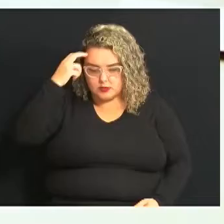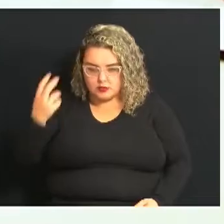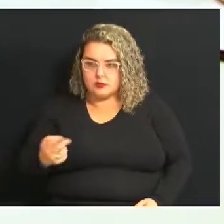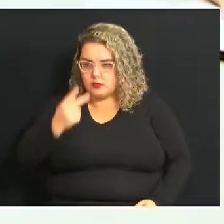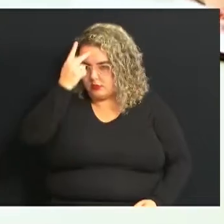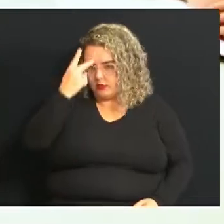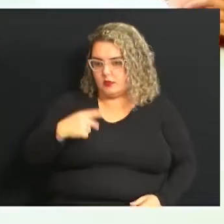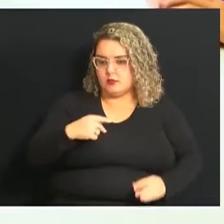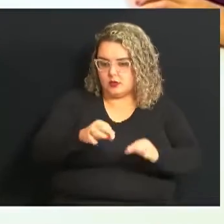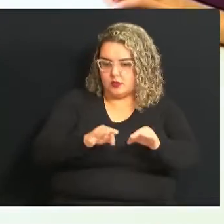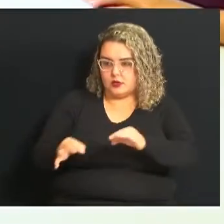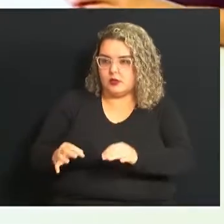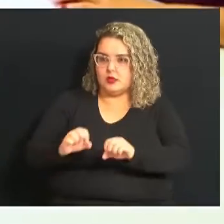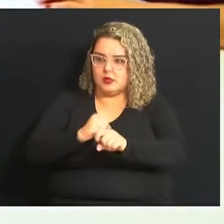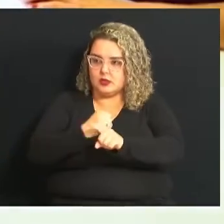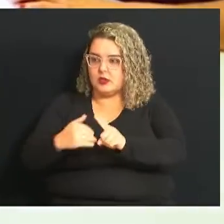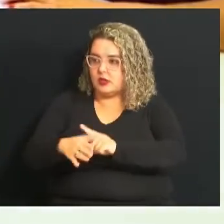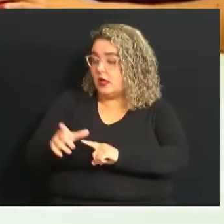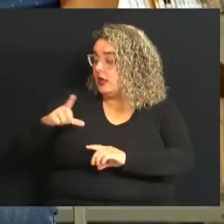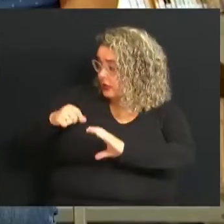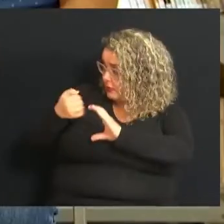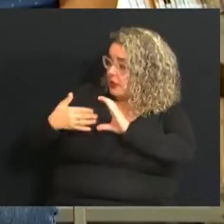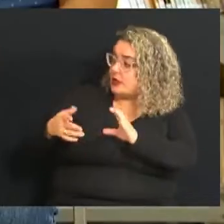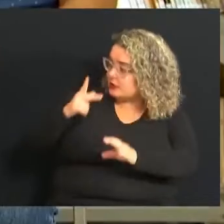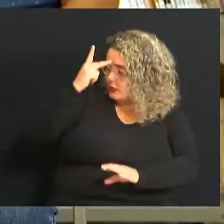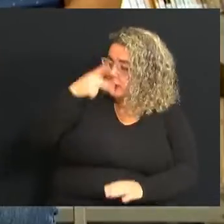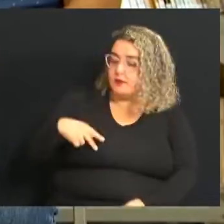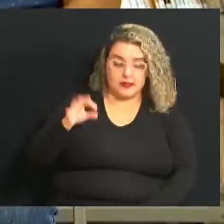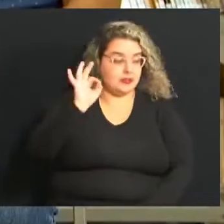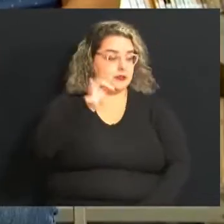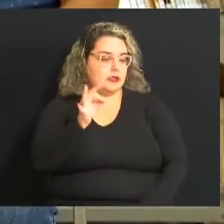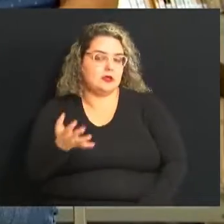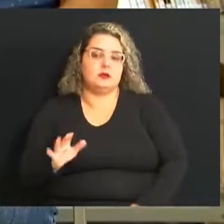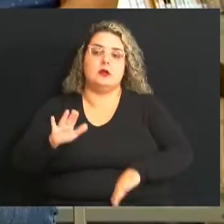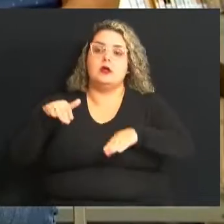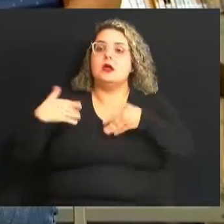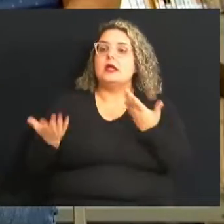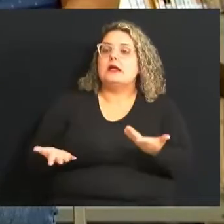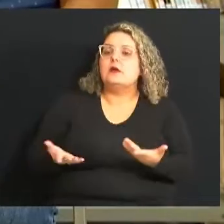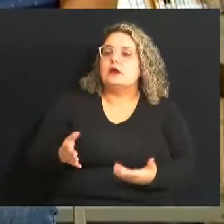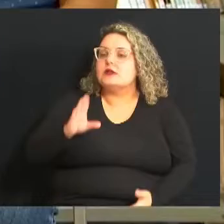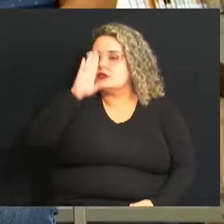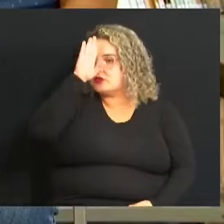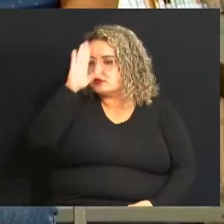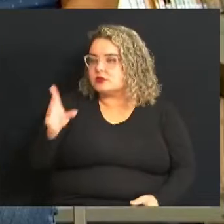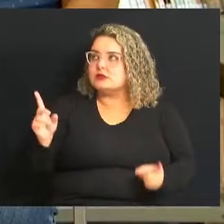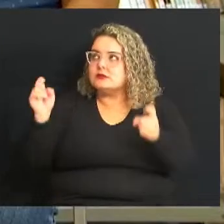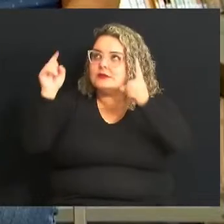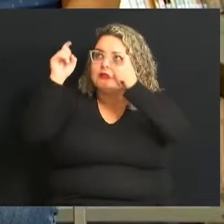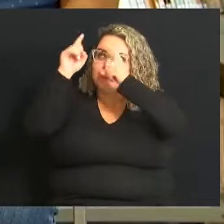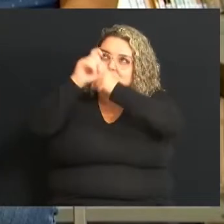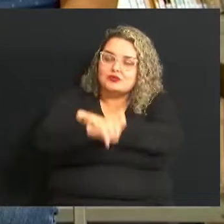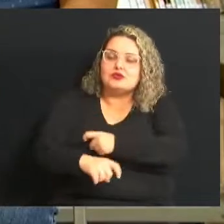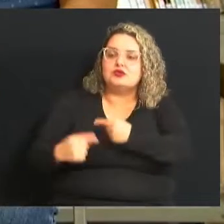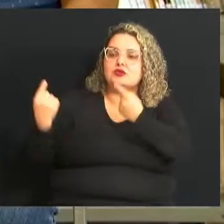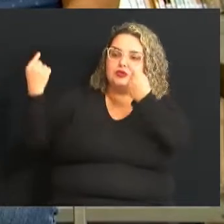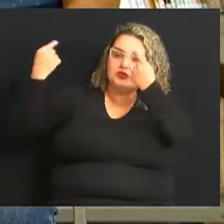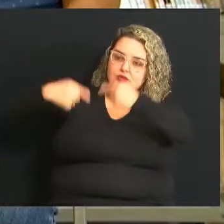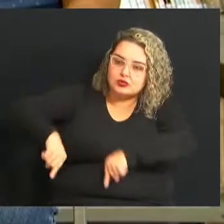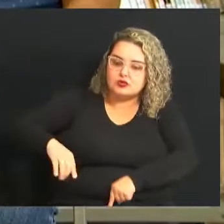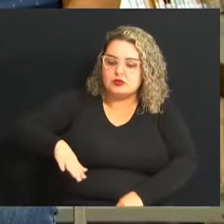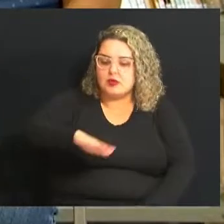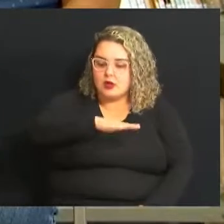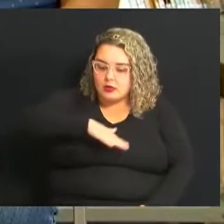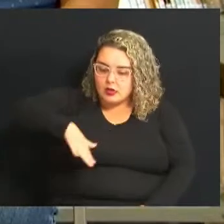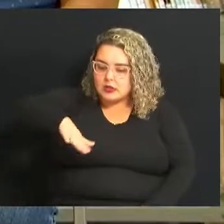Tem uma característica própria, né? Exatamente. Quais os principais desafios, não é, de um profissional dessa